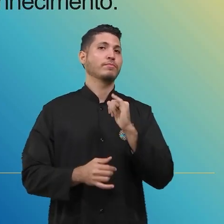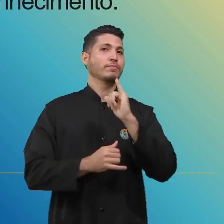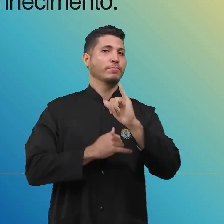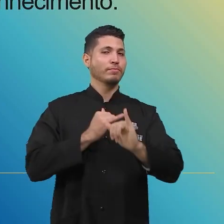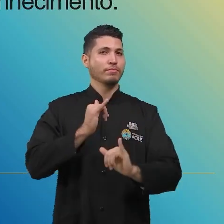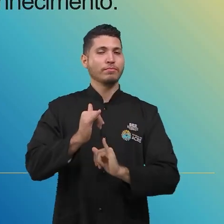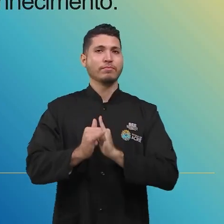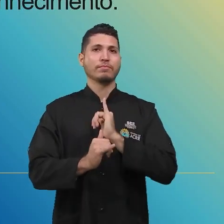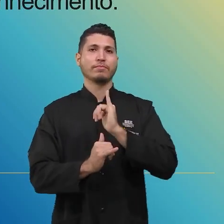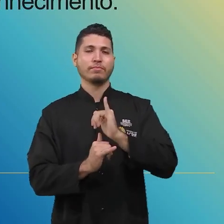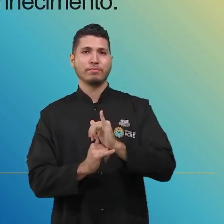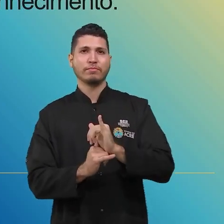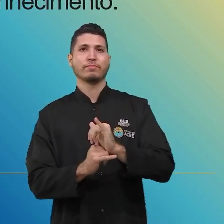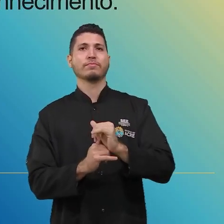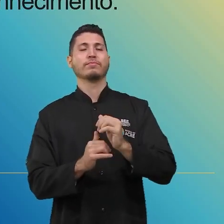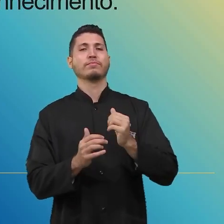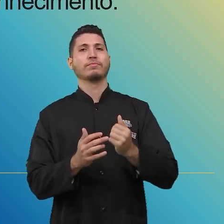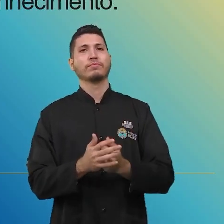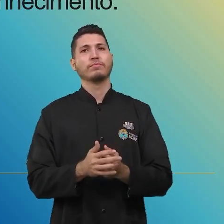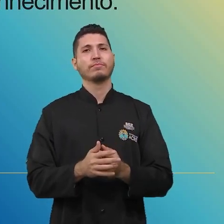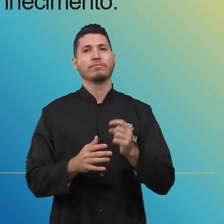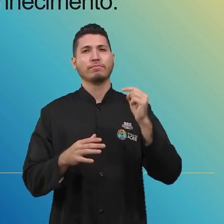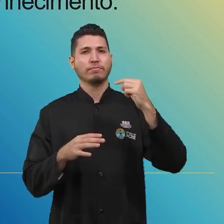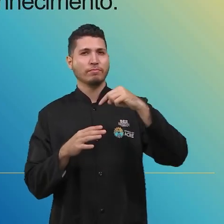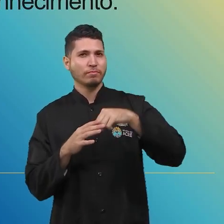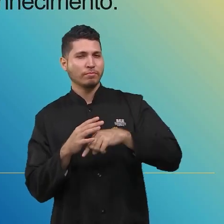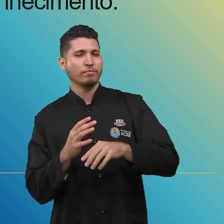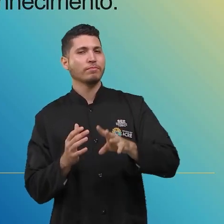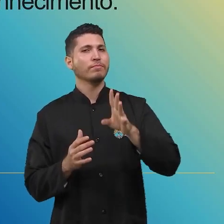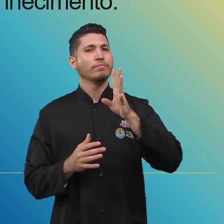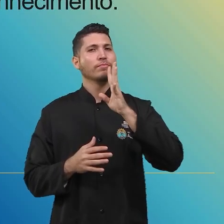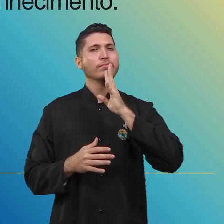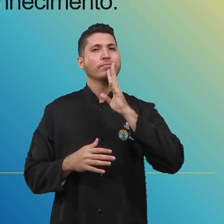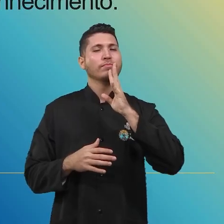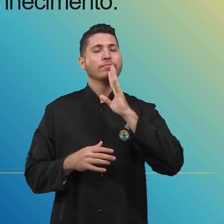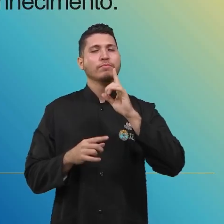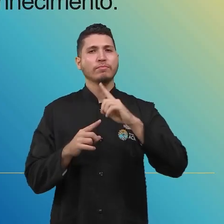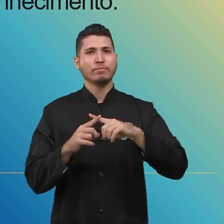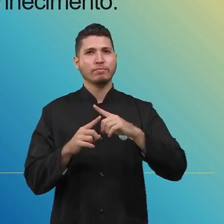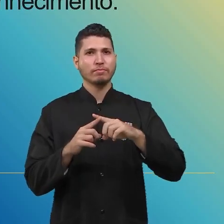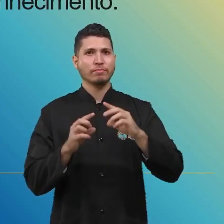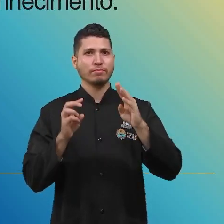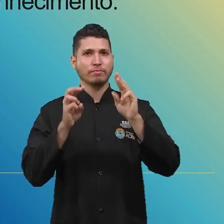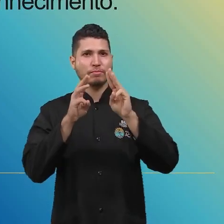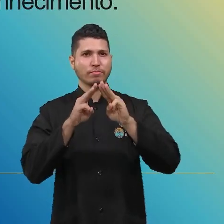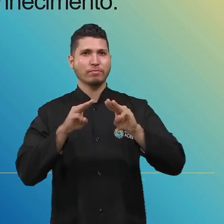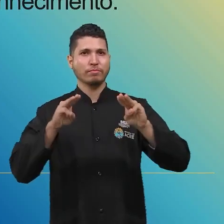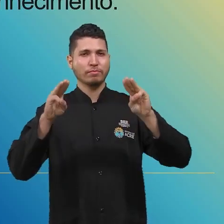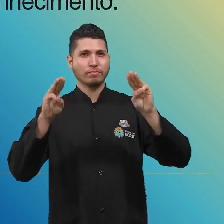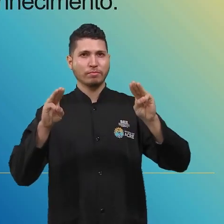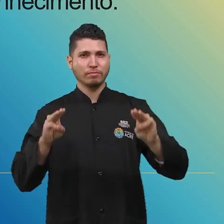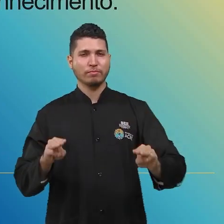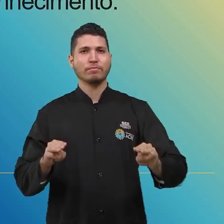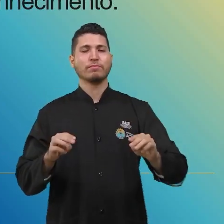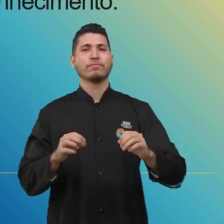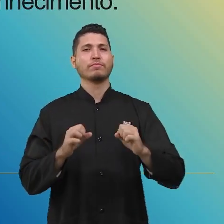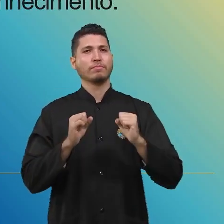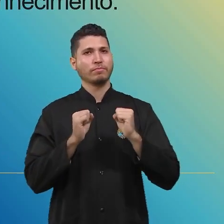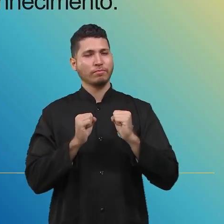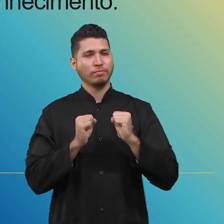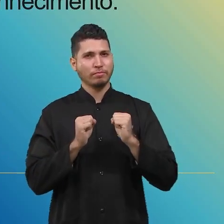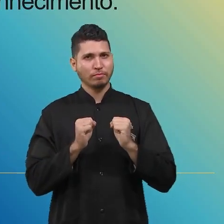se culturalizar mesmo, tá? Porque o museu, ele pode ser uma extensão